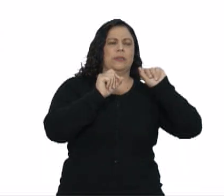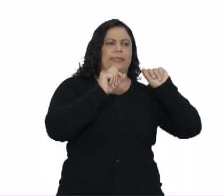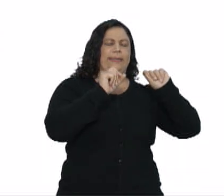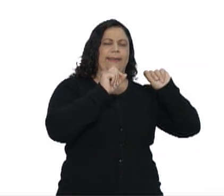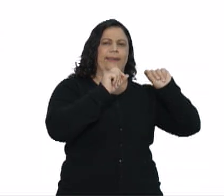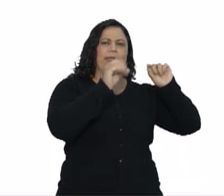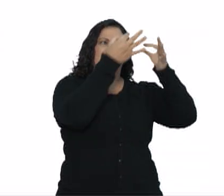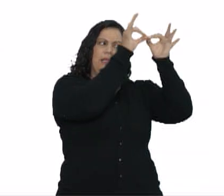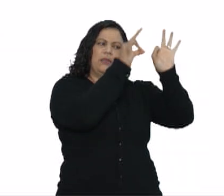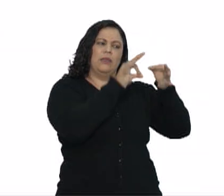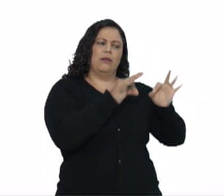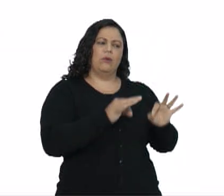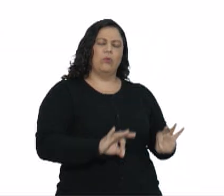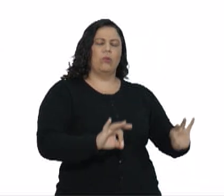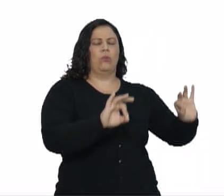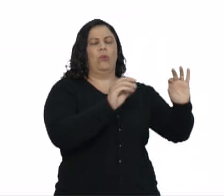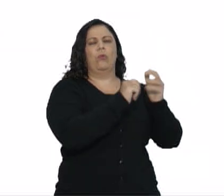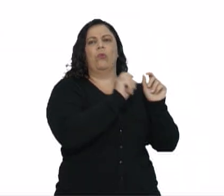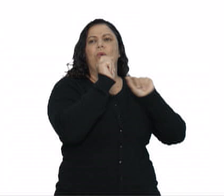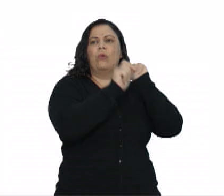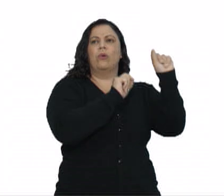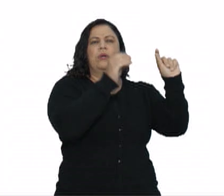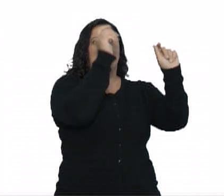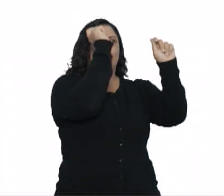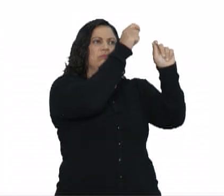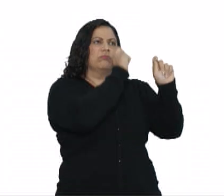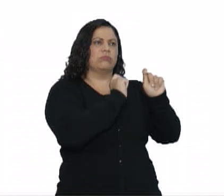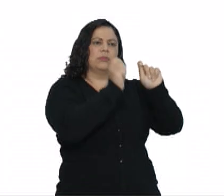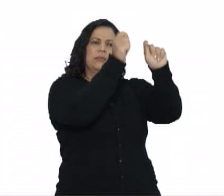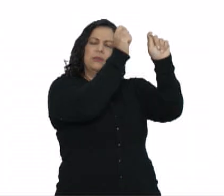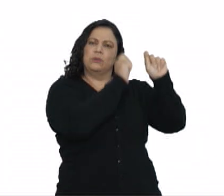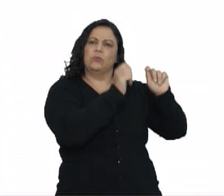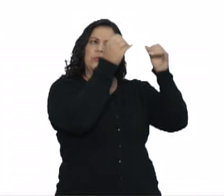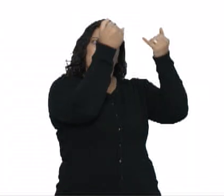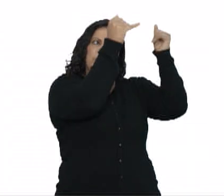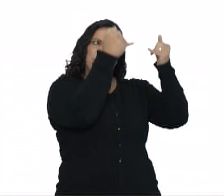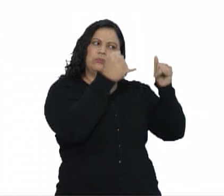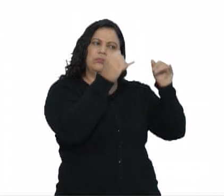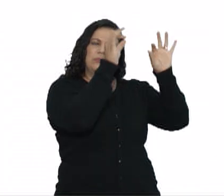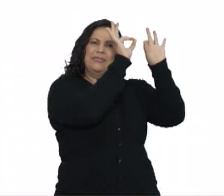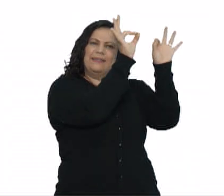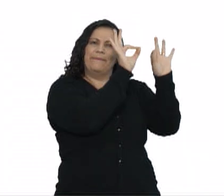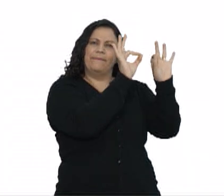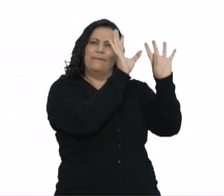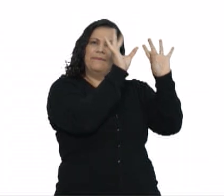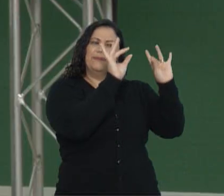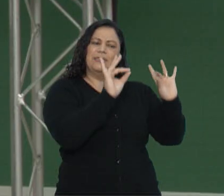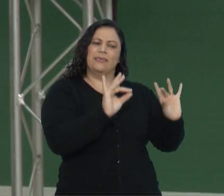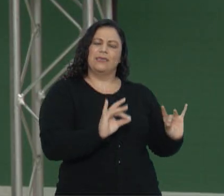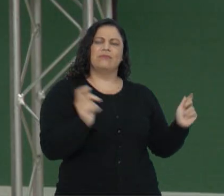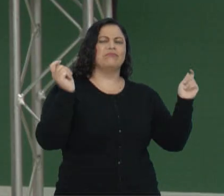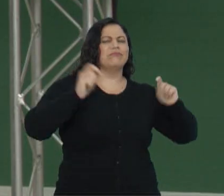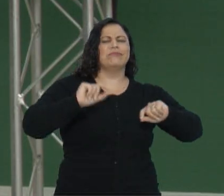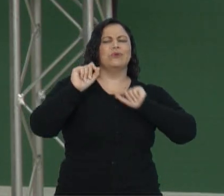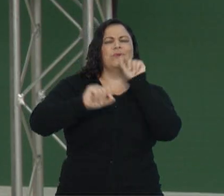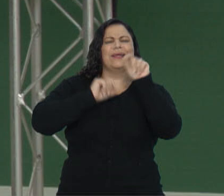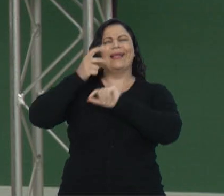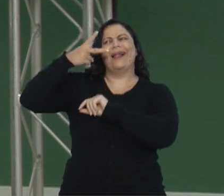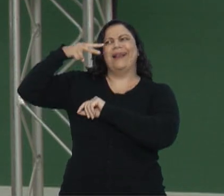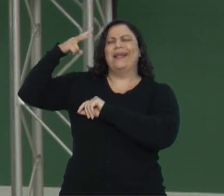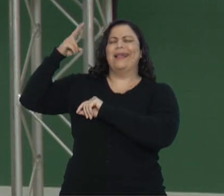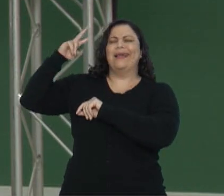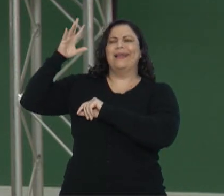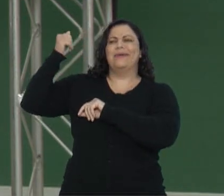com detalhamento nas esculturas. Mas a principal característica foi excesso de contorções. Gente, isso é aquela característica lá